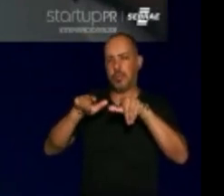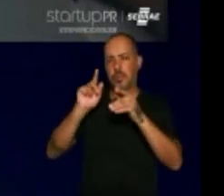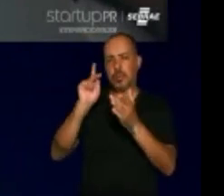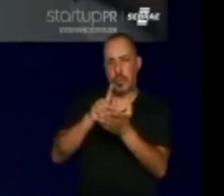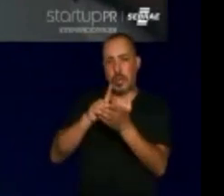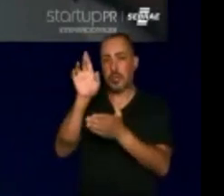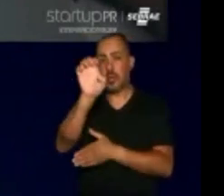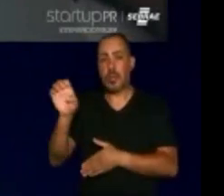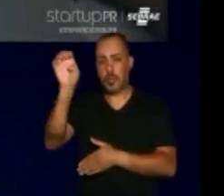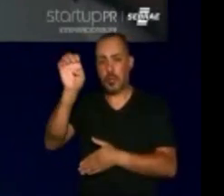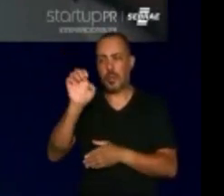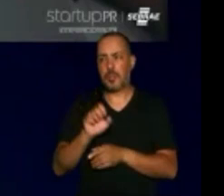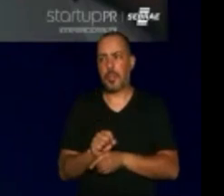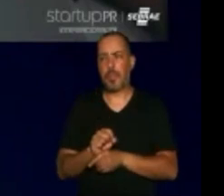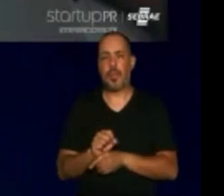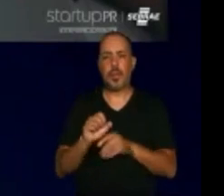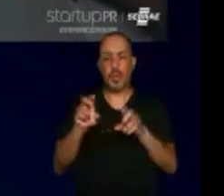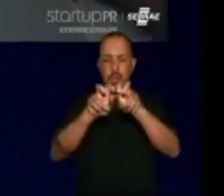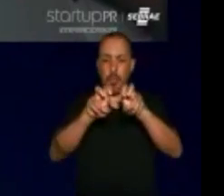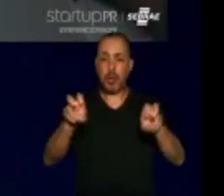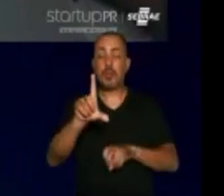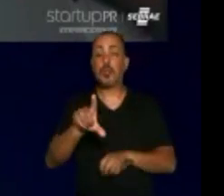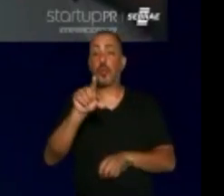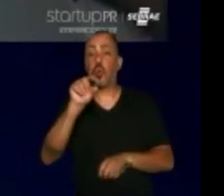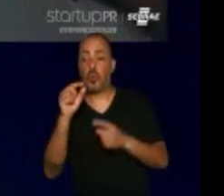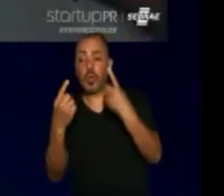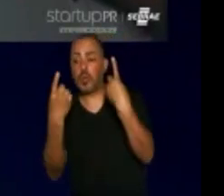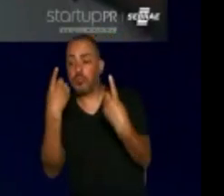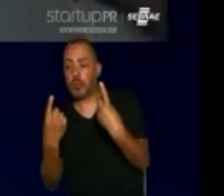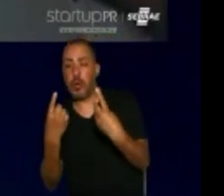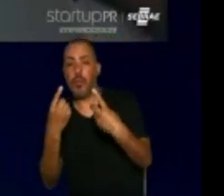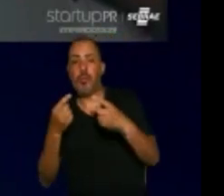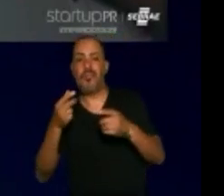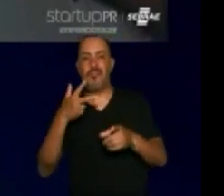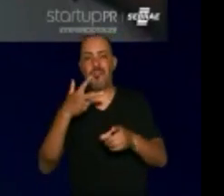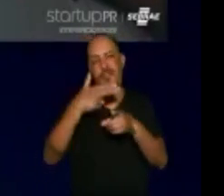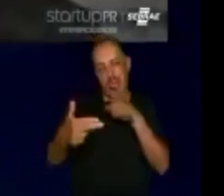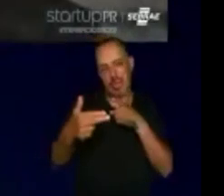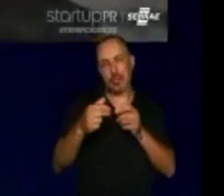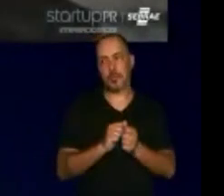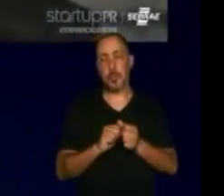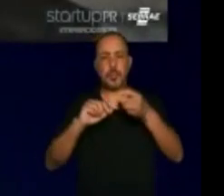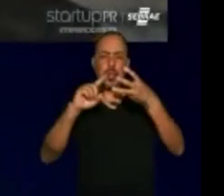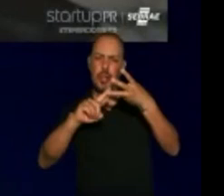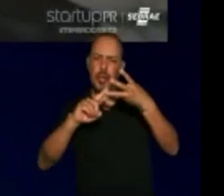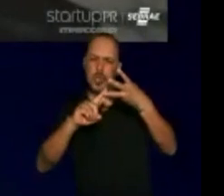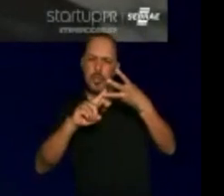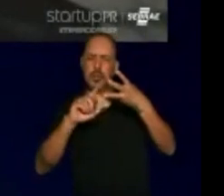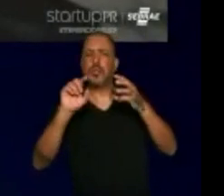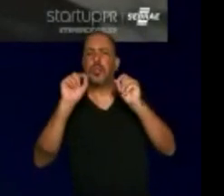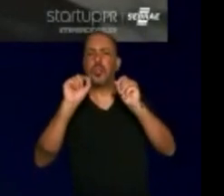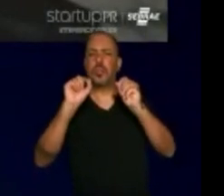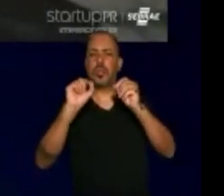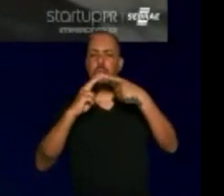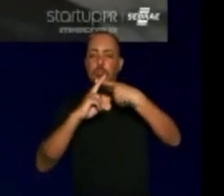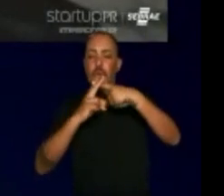trabalhando na Europa, e aí essa banca vai selecionar quem é a startup vencedora, né, de todo esse processo. E, por último, a